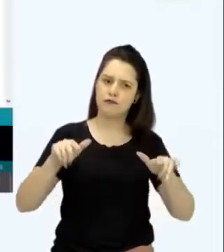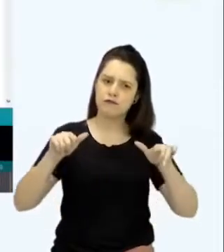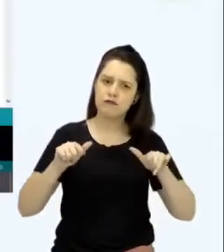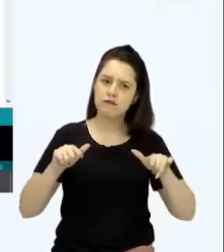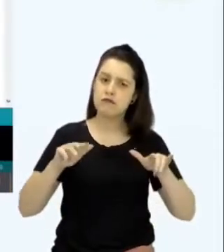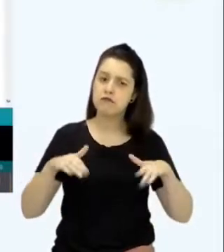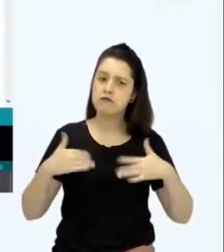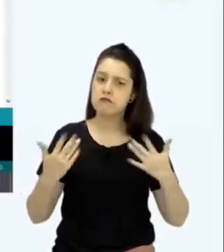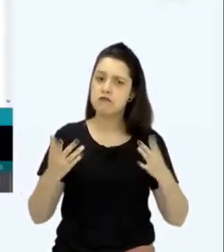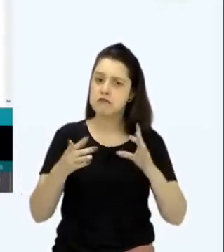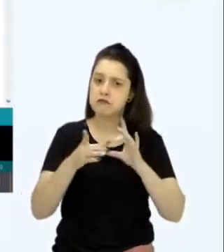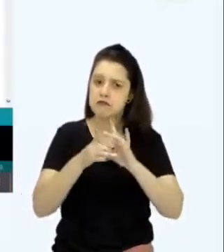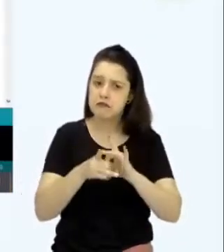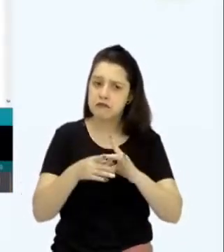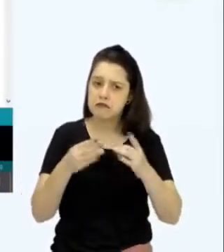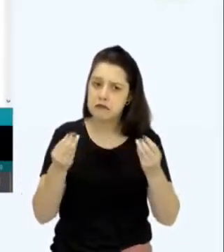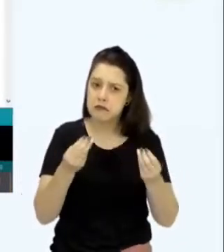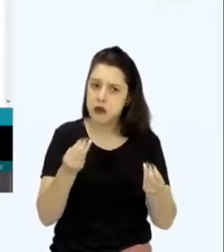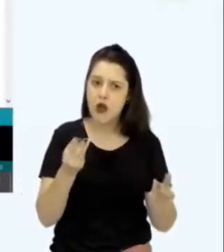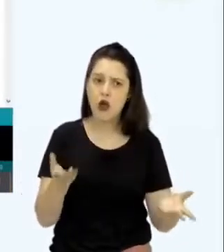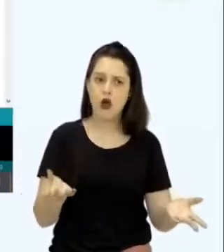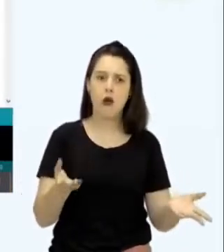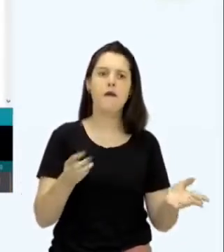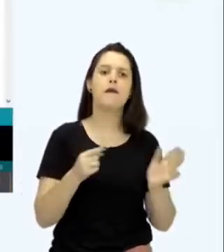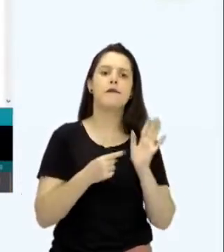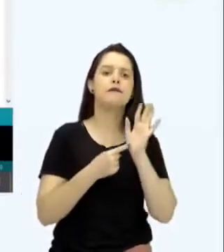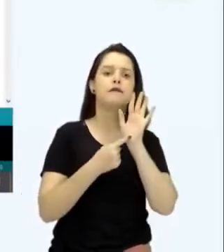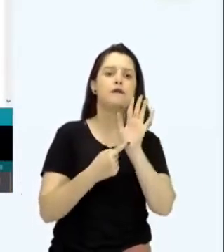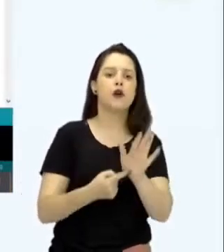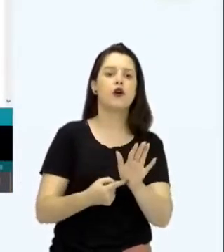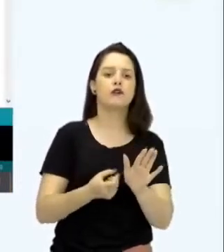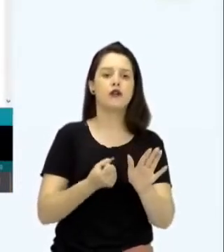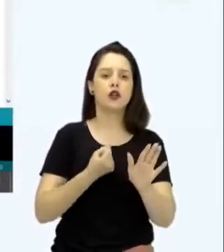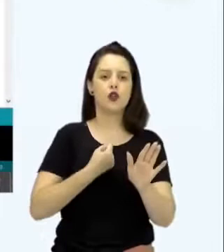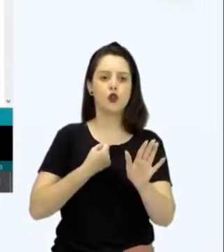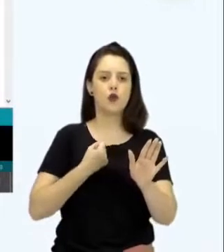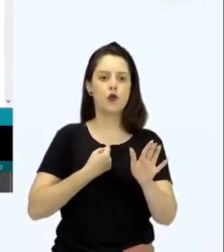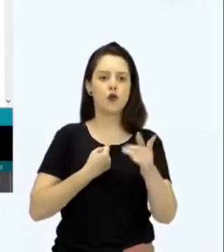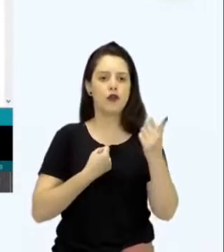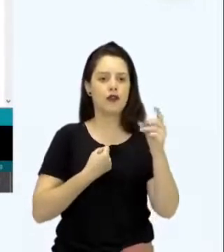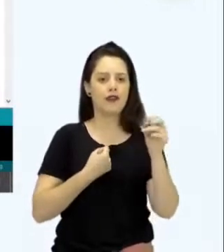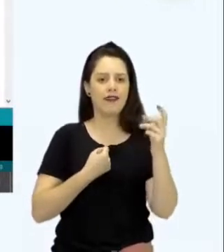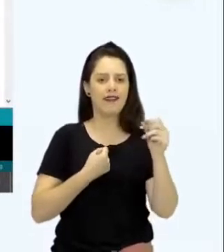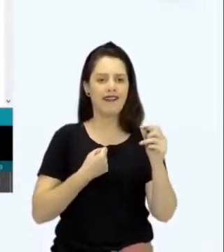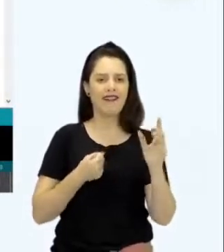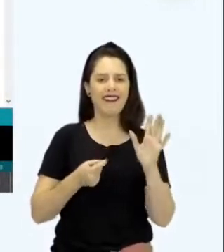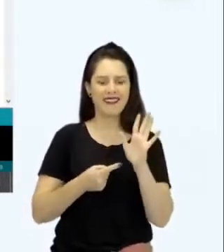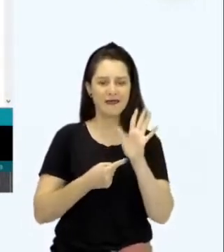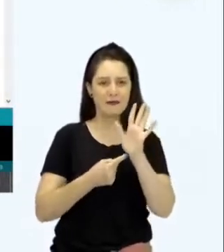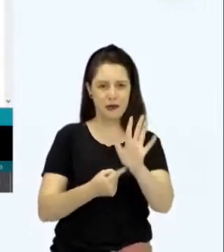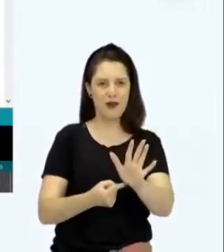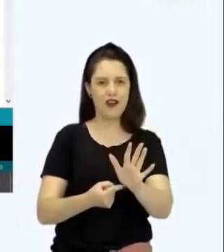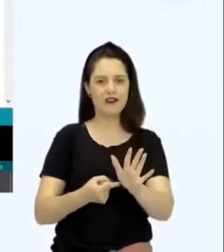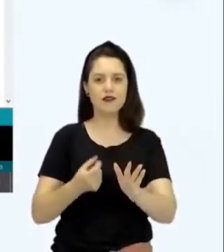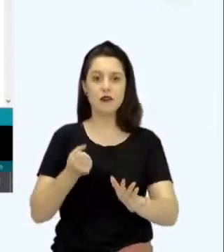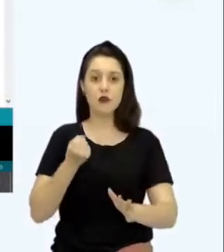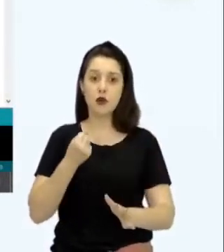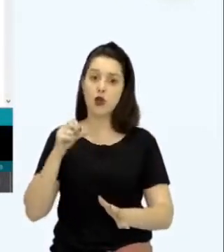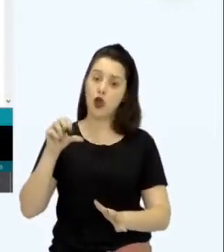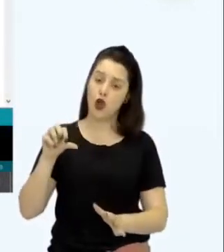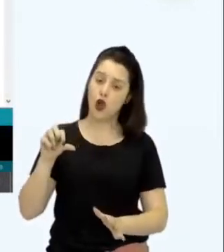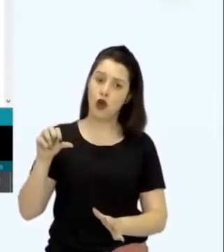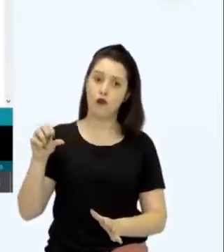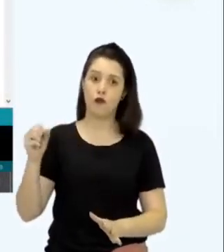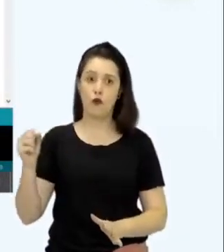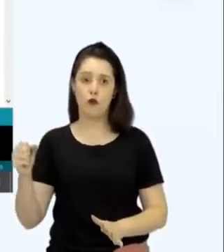conectada. Então, nesse caso está aparecendo o número 10, com 10, mas pode ser aparecendo com o número 8, com o 9, não